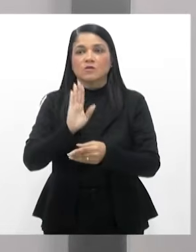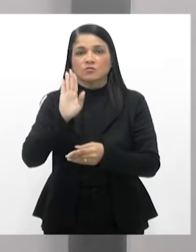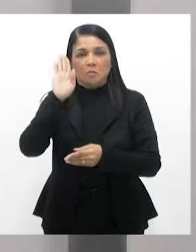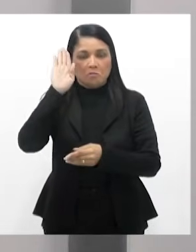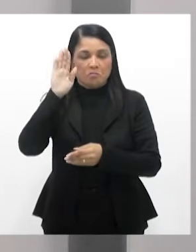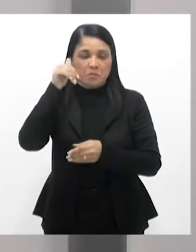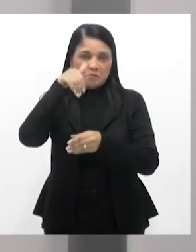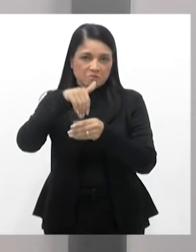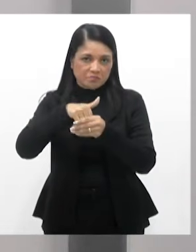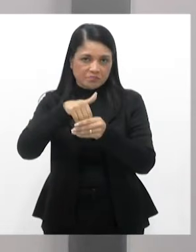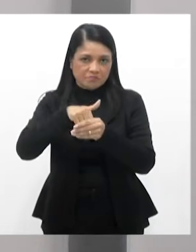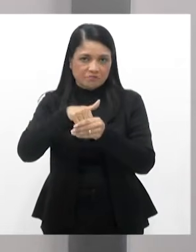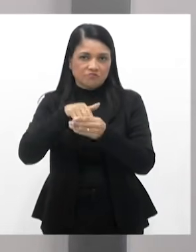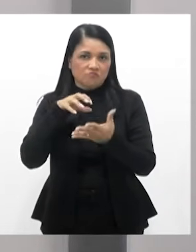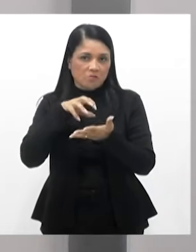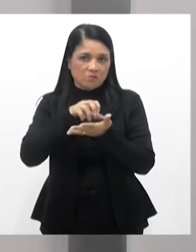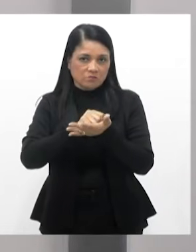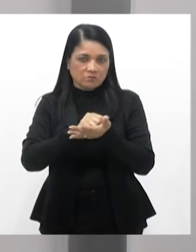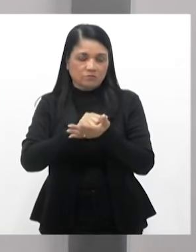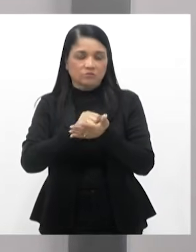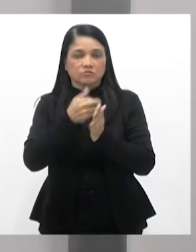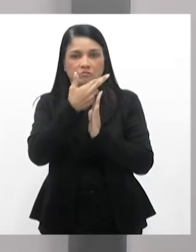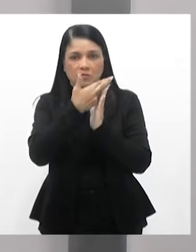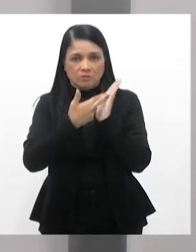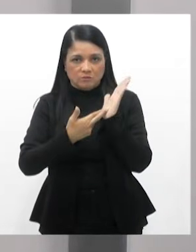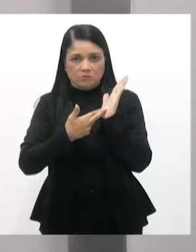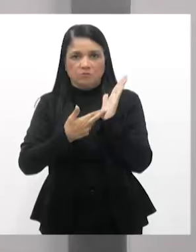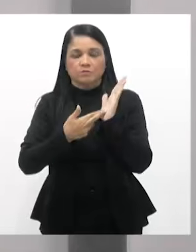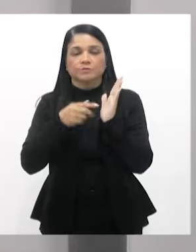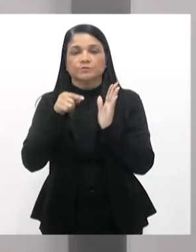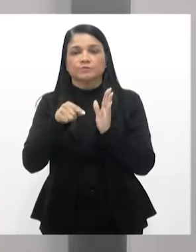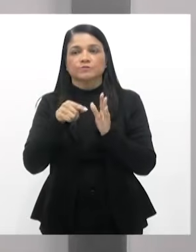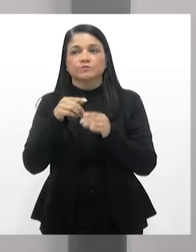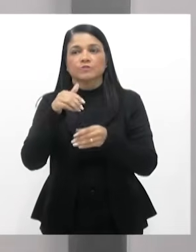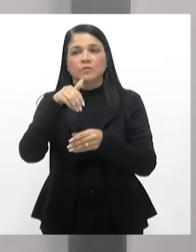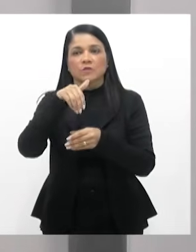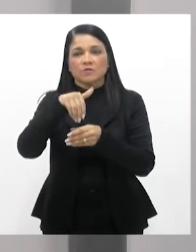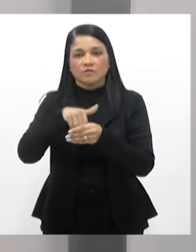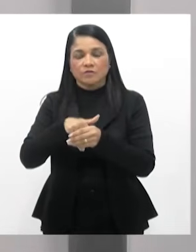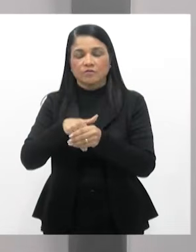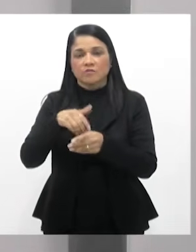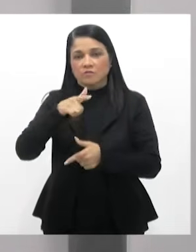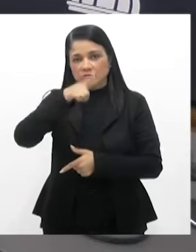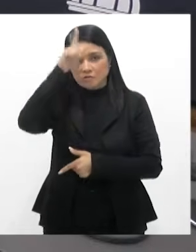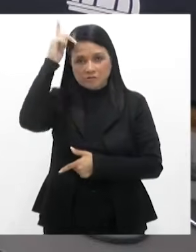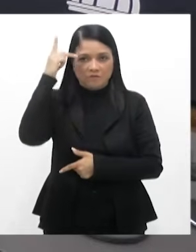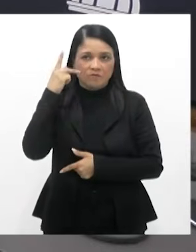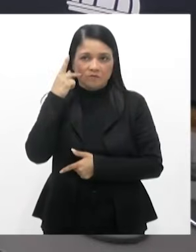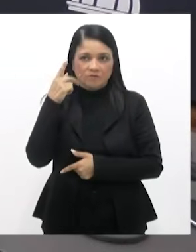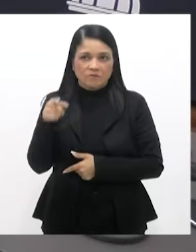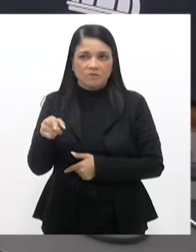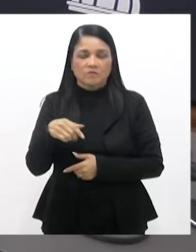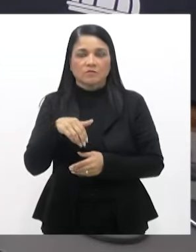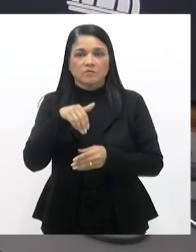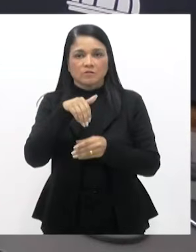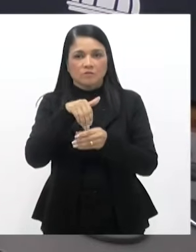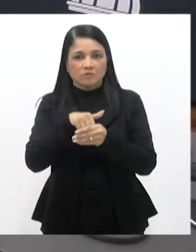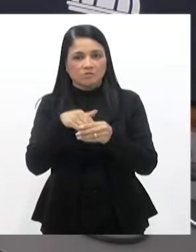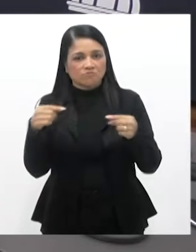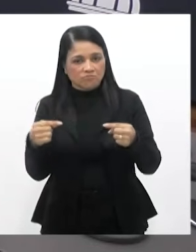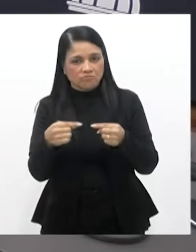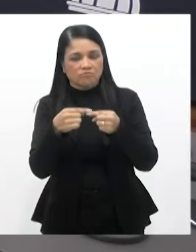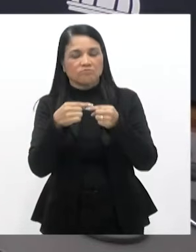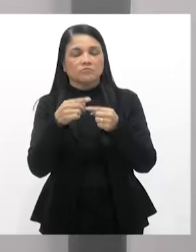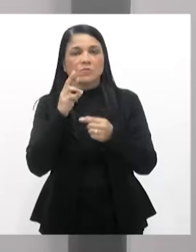computado o meu voto, obviamente, como autor do relatório. Como vota o deputado Fred Pacheco? Voto com o presidente